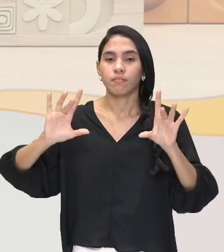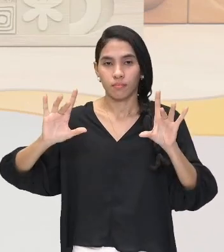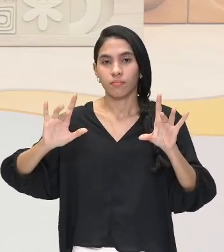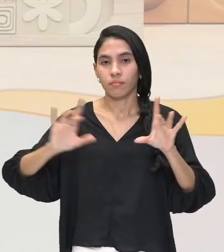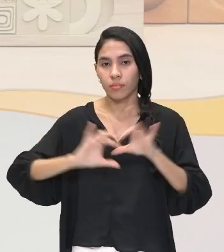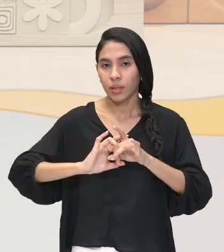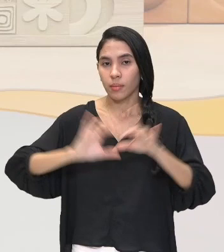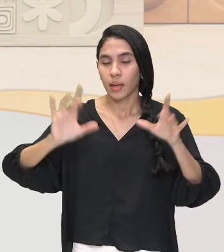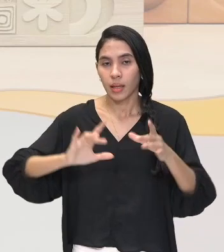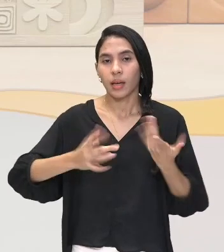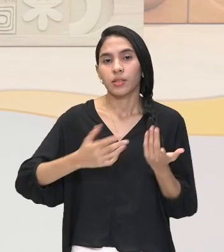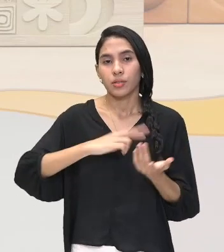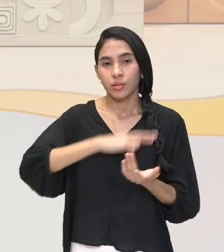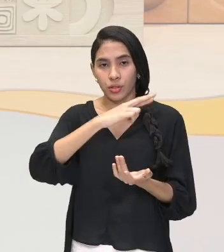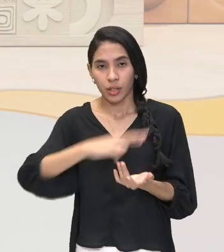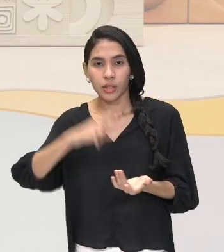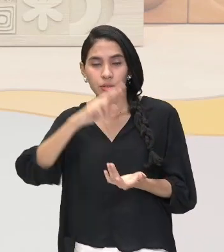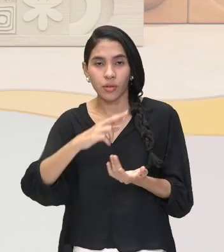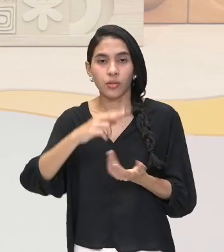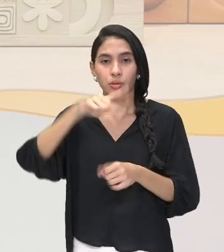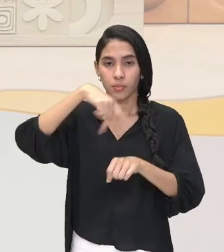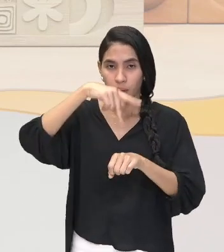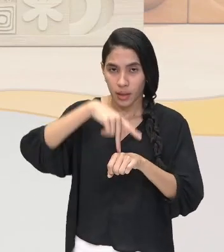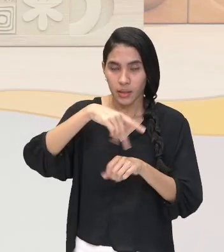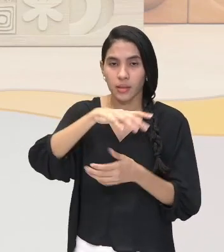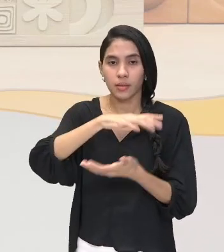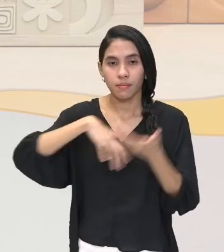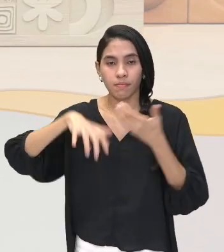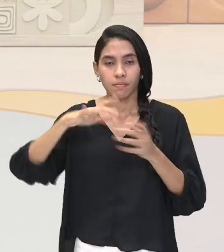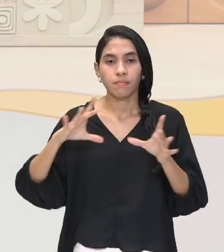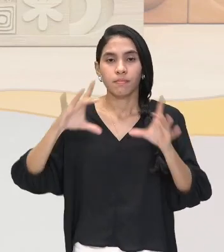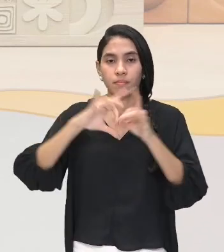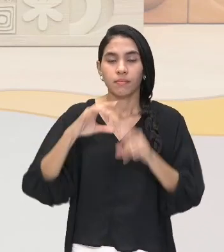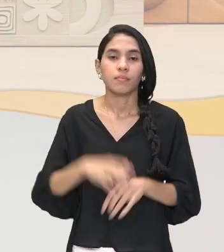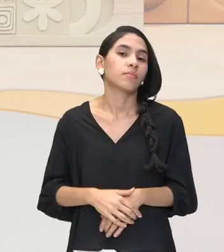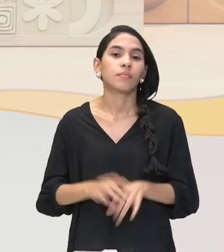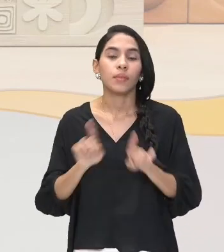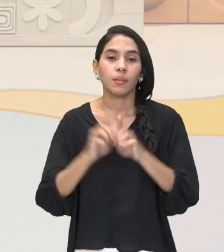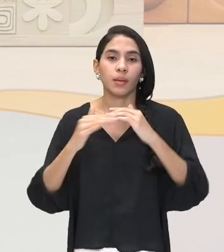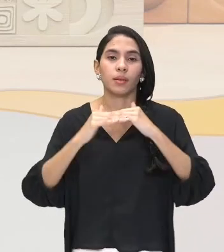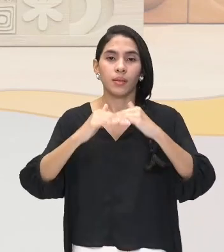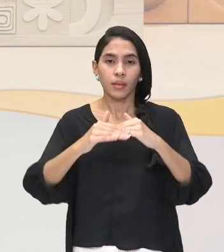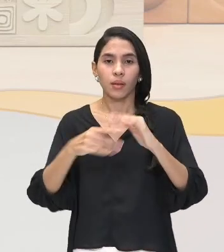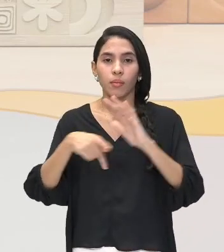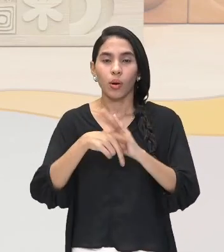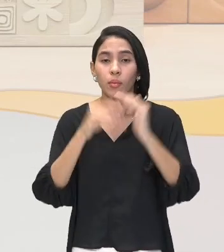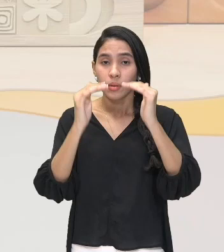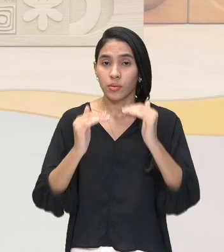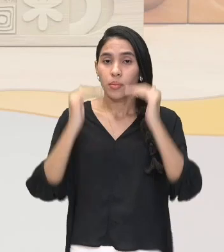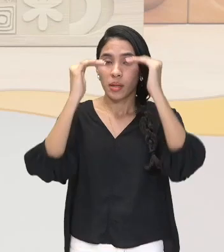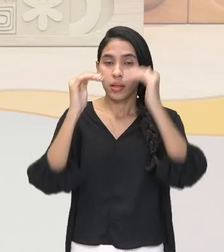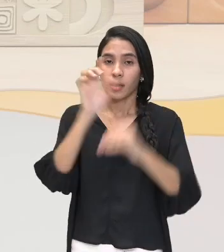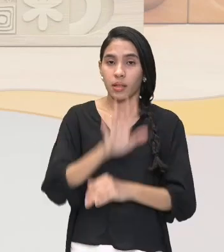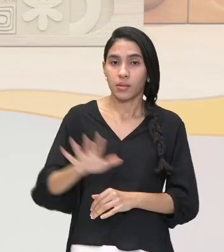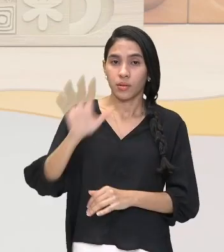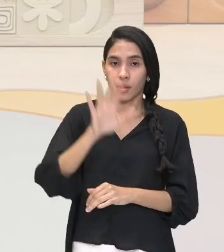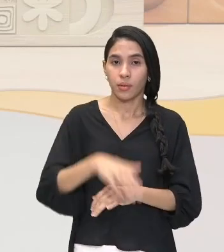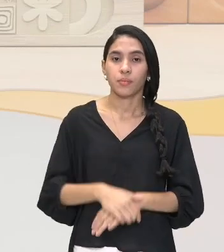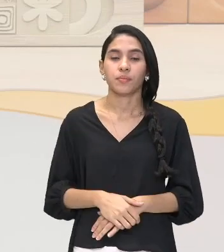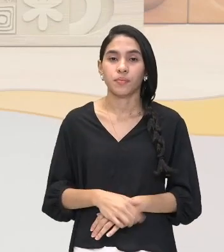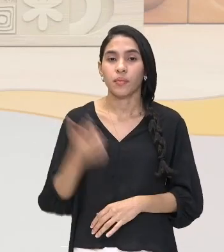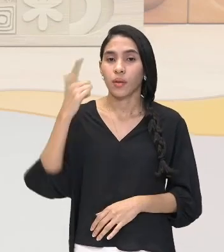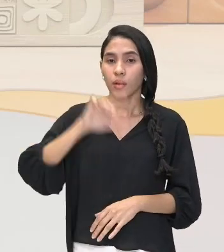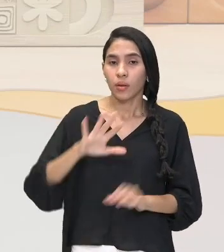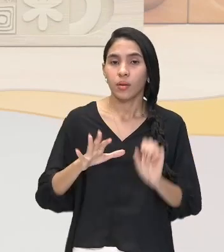de culto dos países envolvidos, como estabeleceu o conceito de soberania nacional,